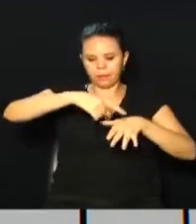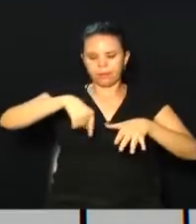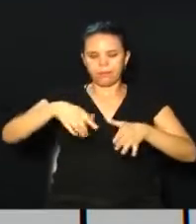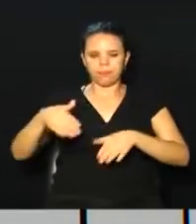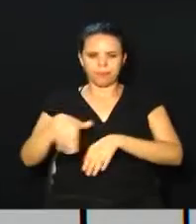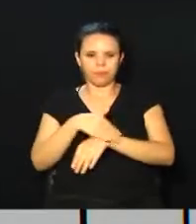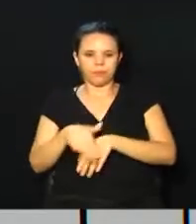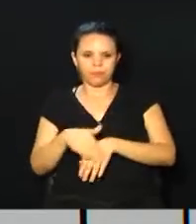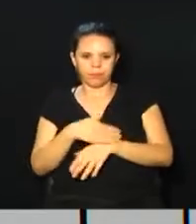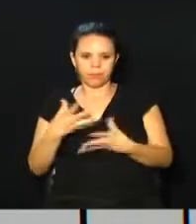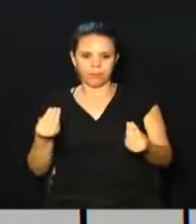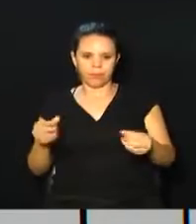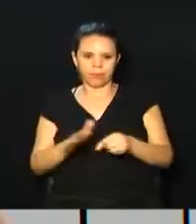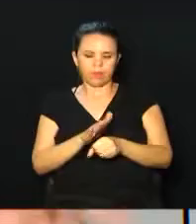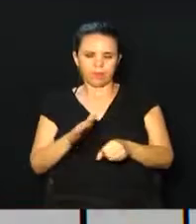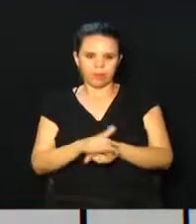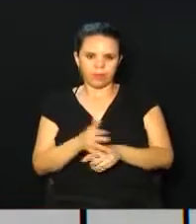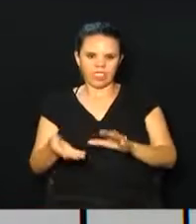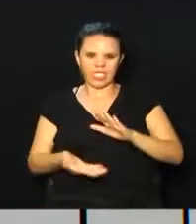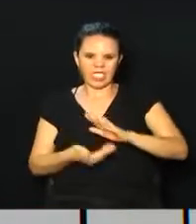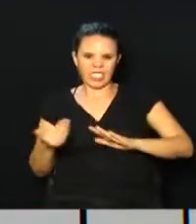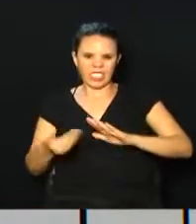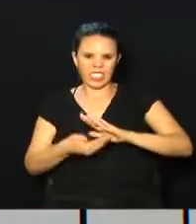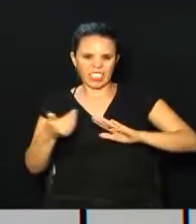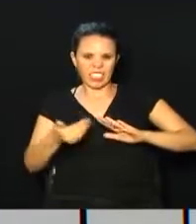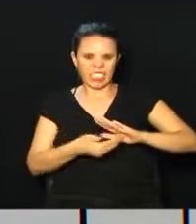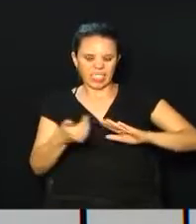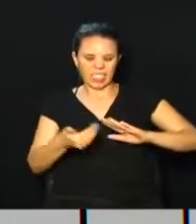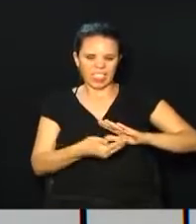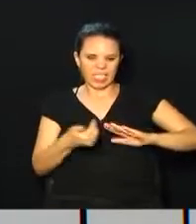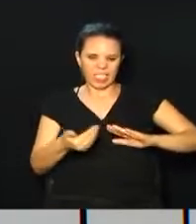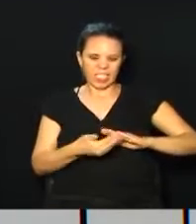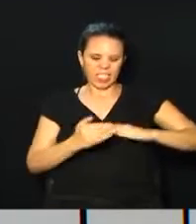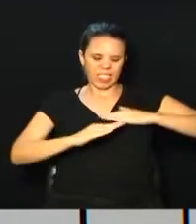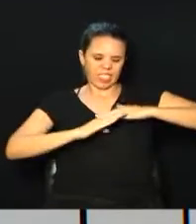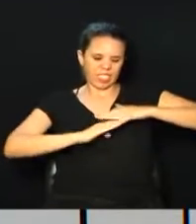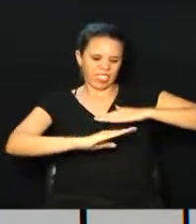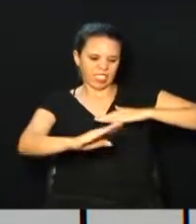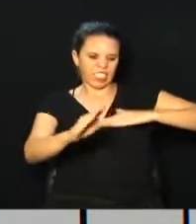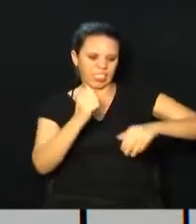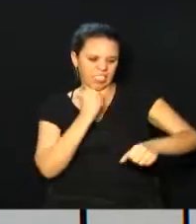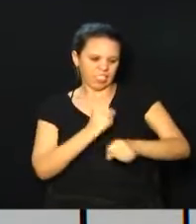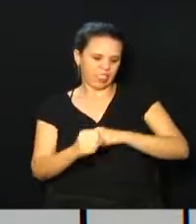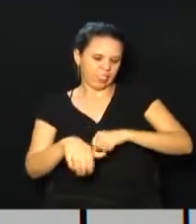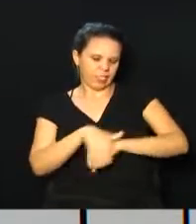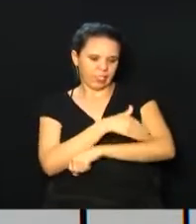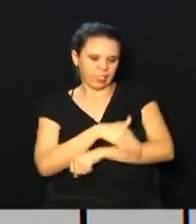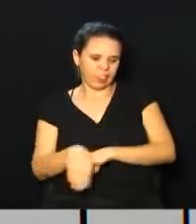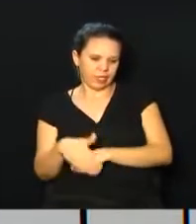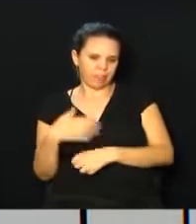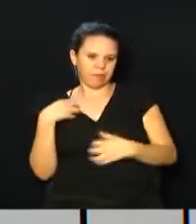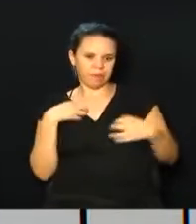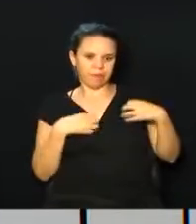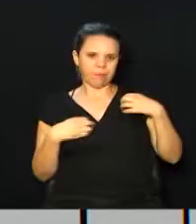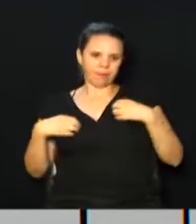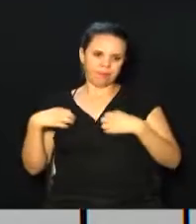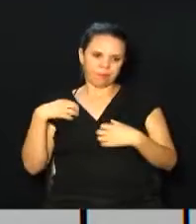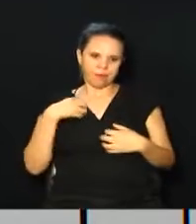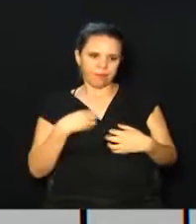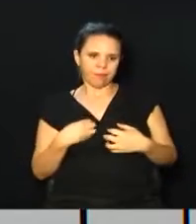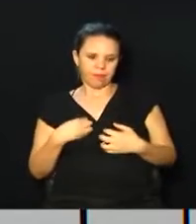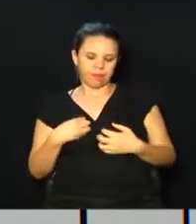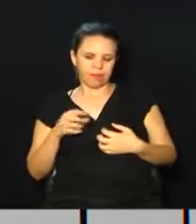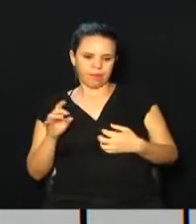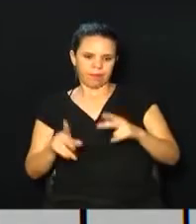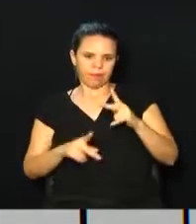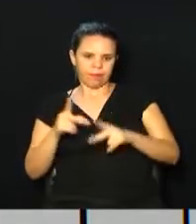ruas, a enxurrada arranca placas inteiras de asfalto. Quer dizer, é incômodo não apenas para